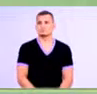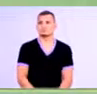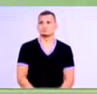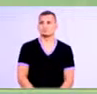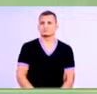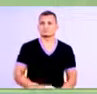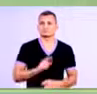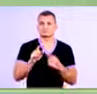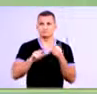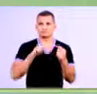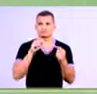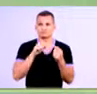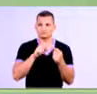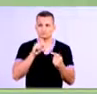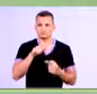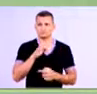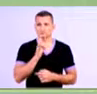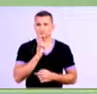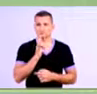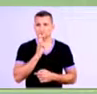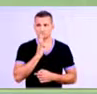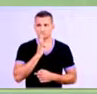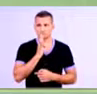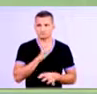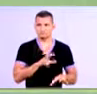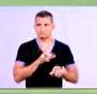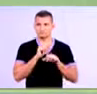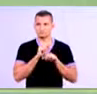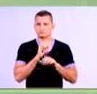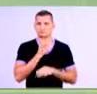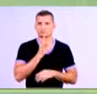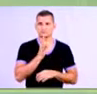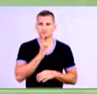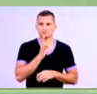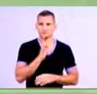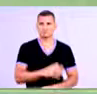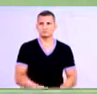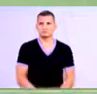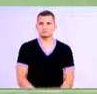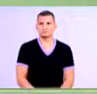Então o objetivo é conhecer e adquirir conhecimento.